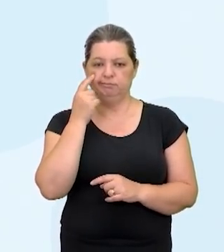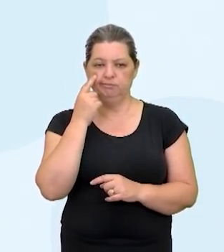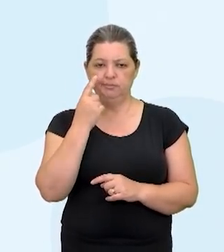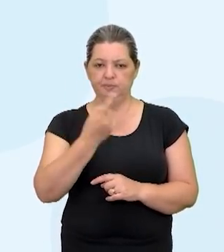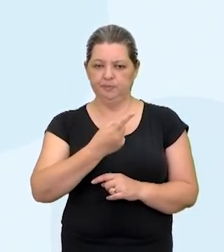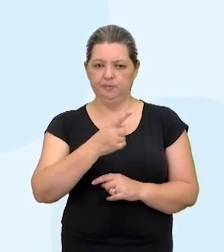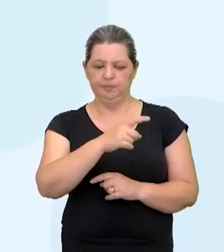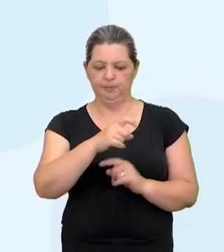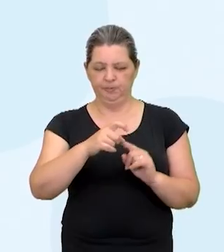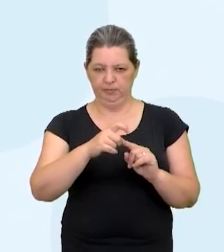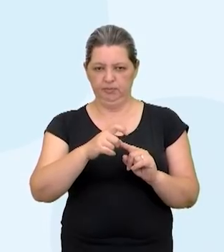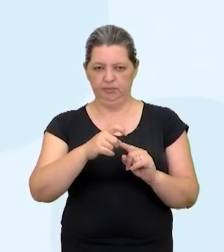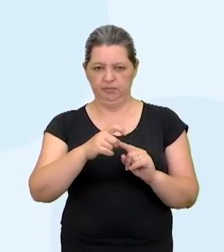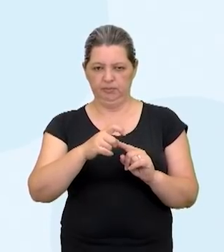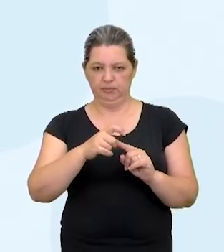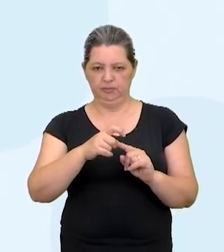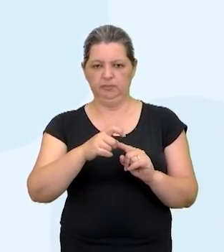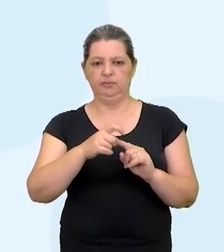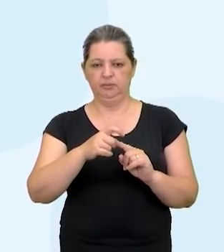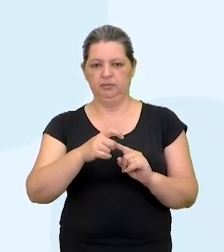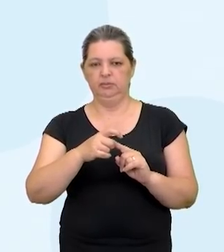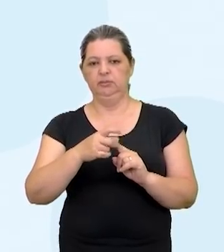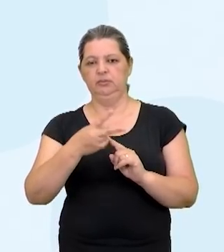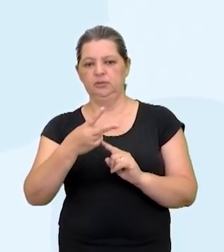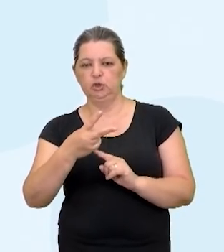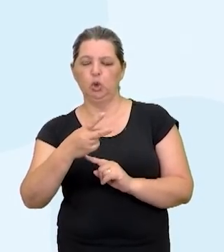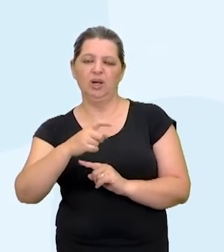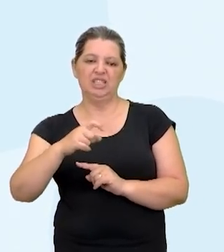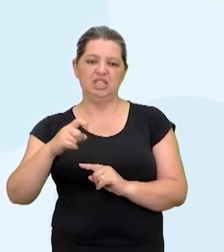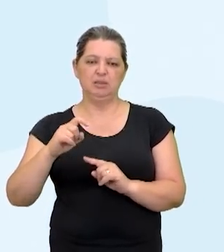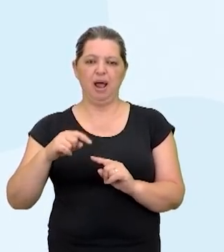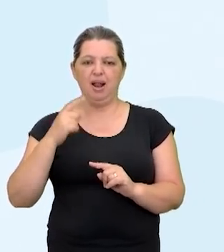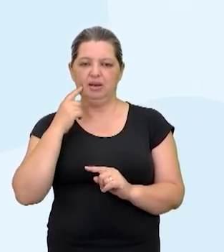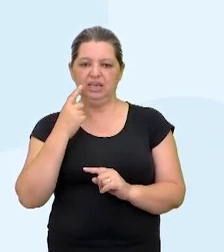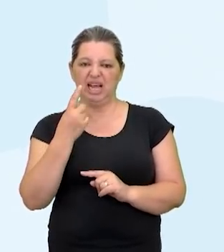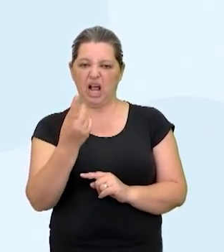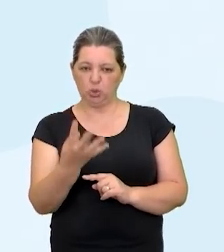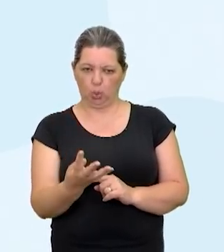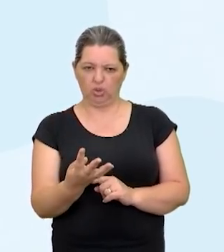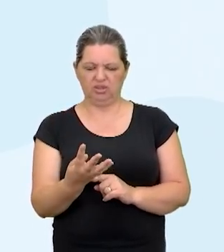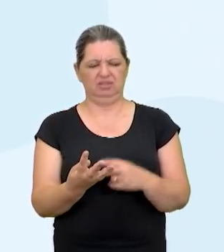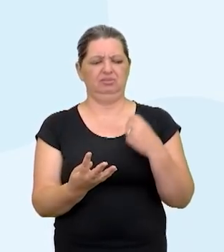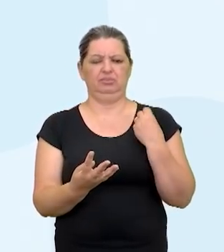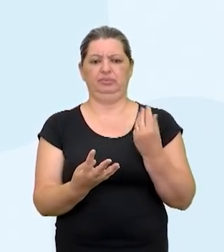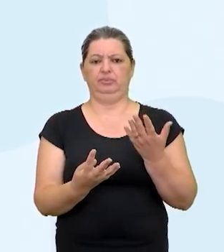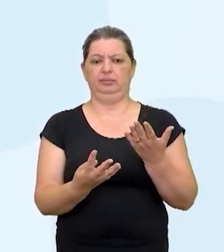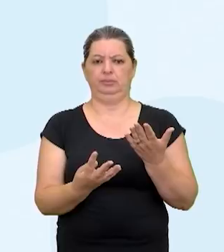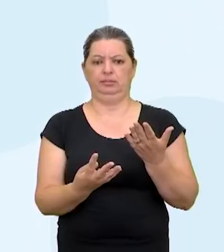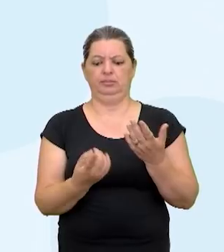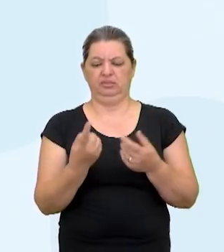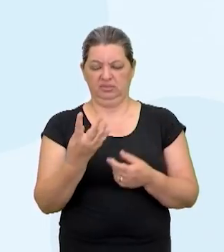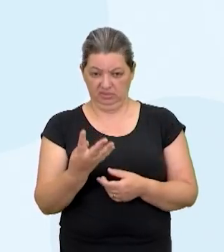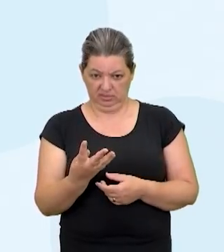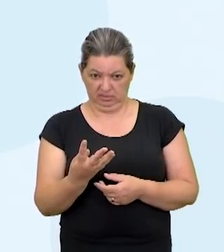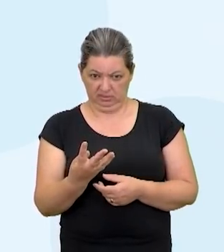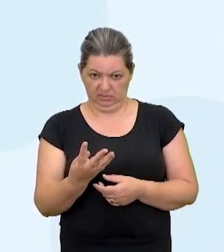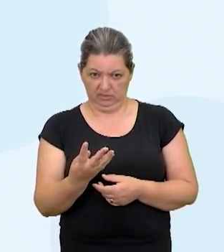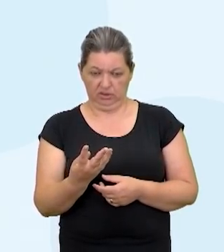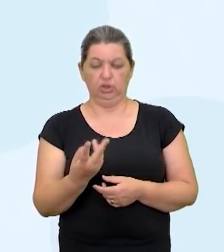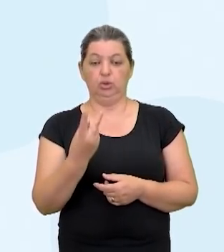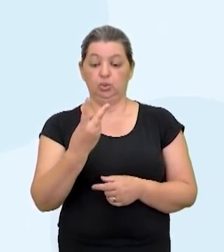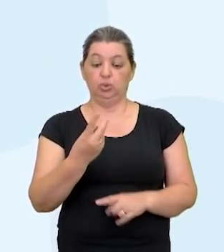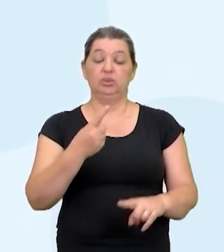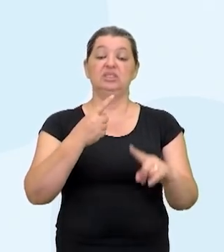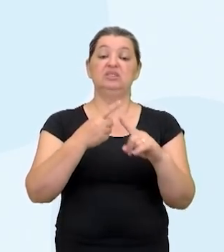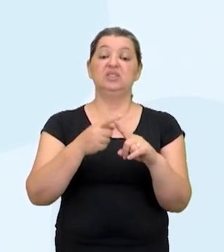termo foi o x, então é 2x. Só que lá em cima tá escrito 14. Bom, 14, 2 vezes quem vai